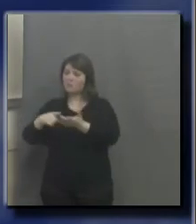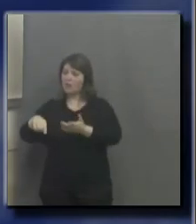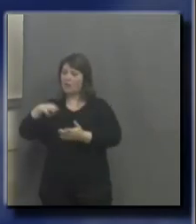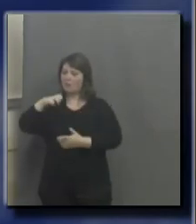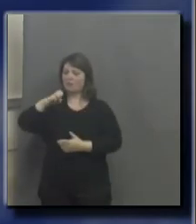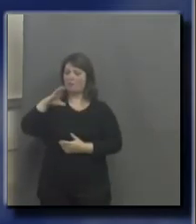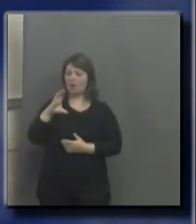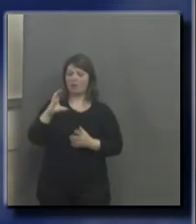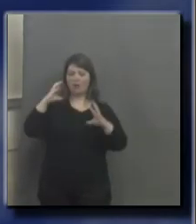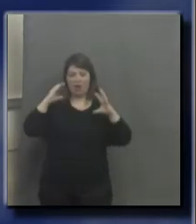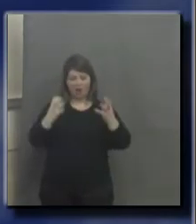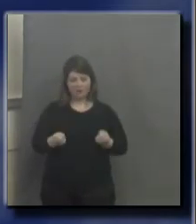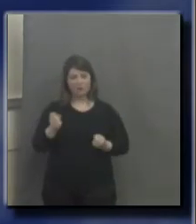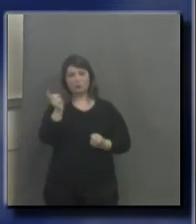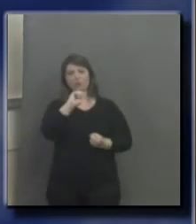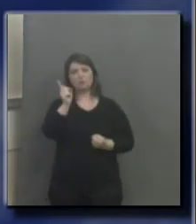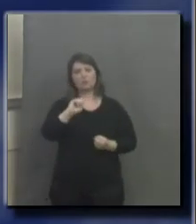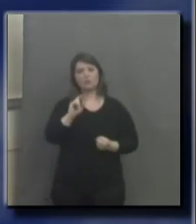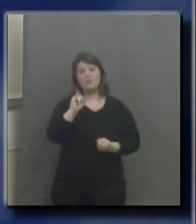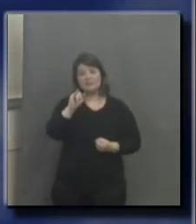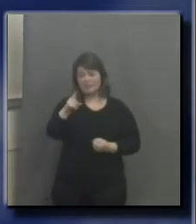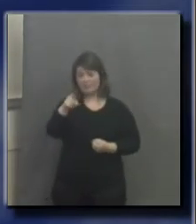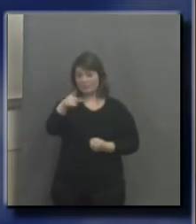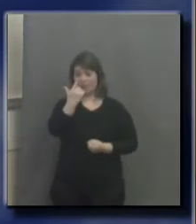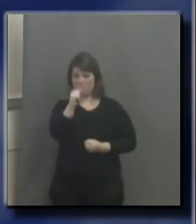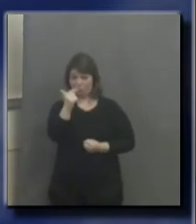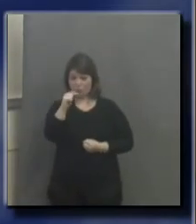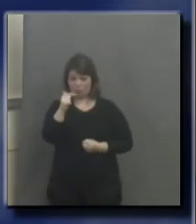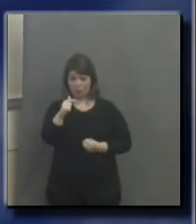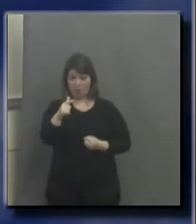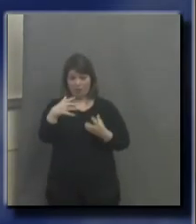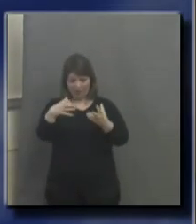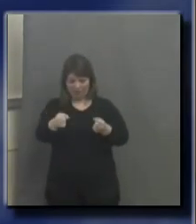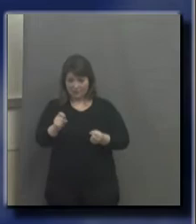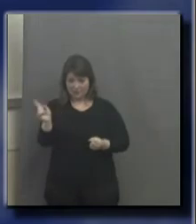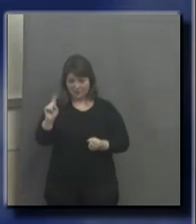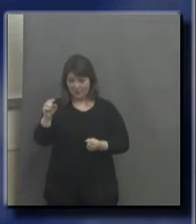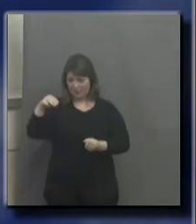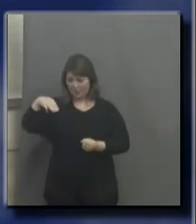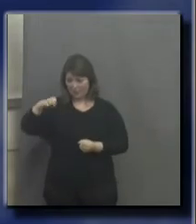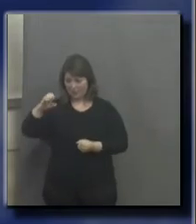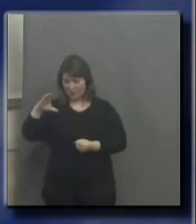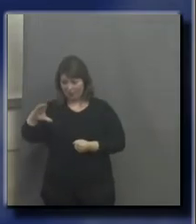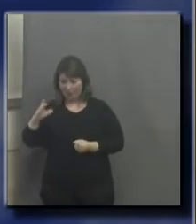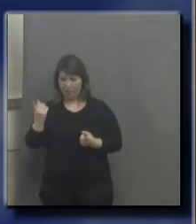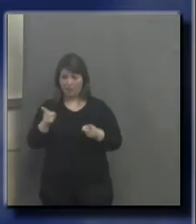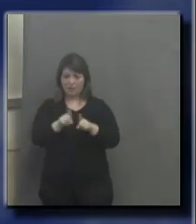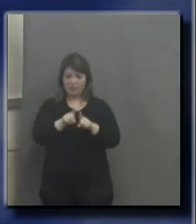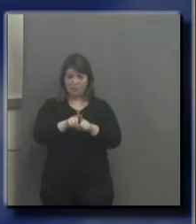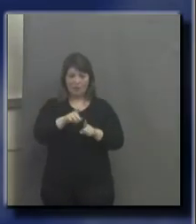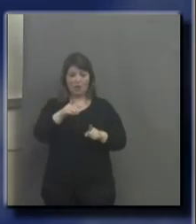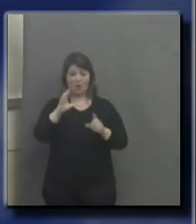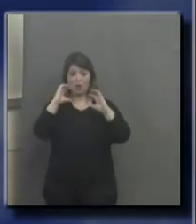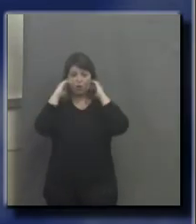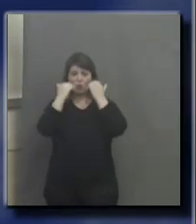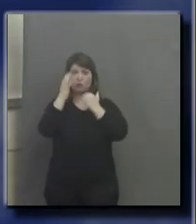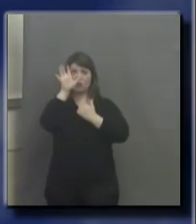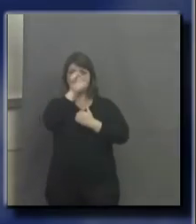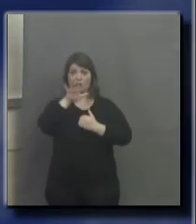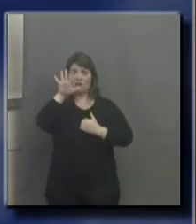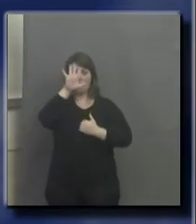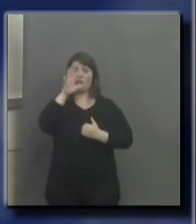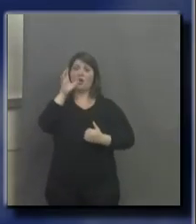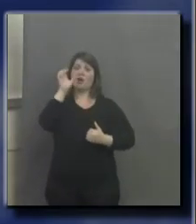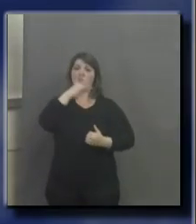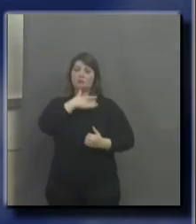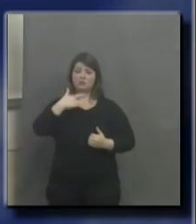MEC. Então, se você não tiver um parecer favorável do Conselho Nacional de Saúde, pretende-se,